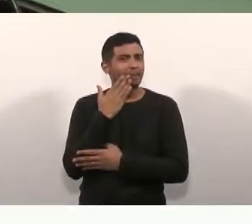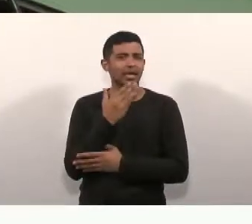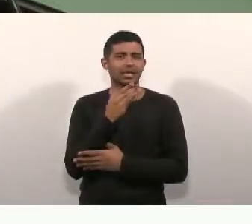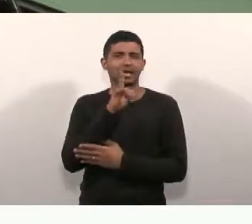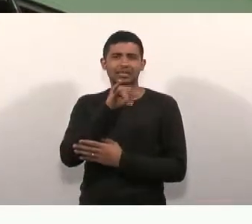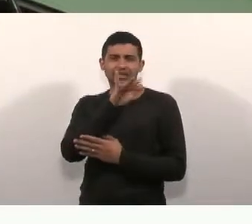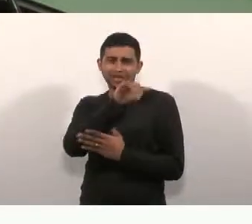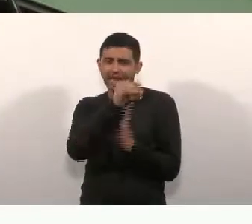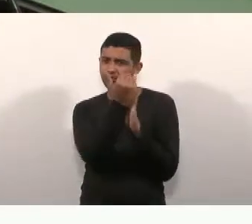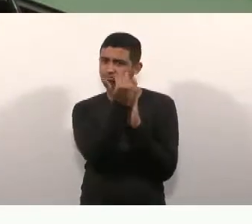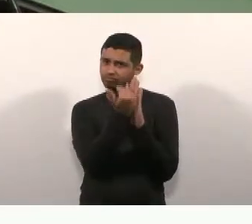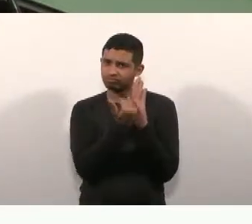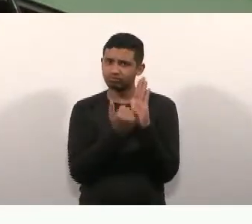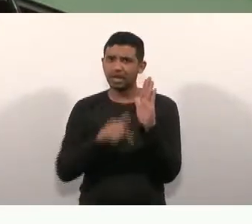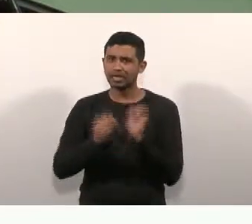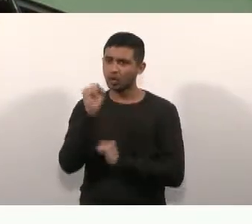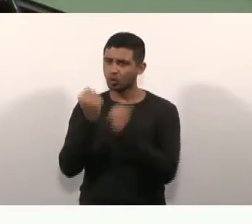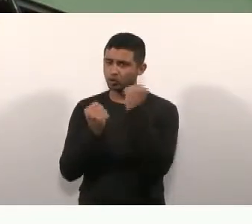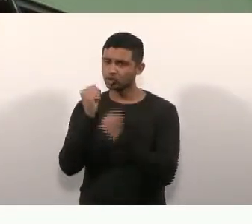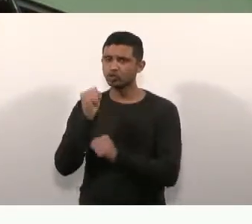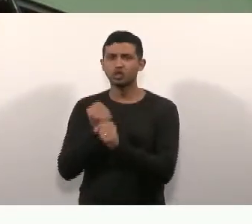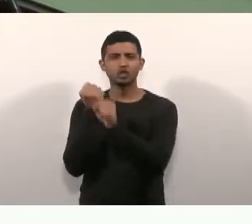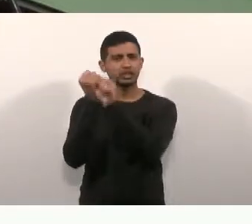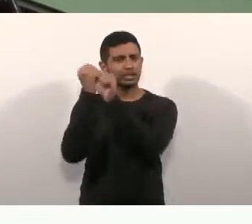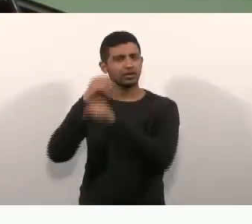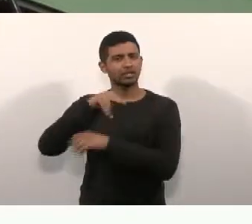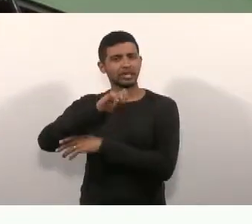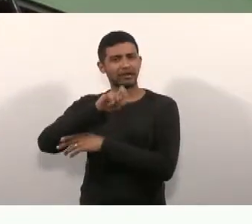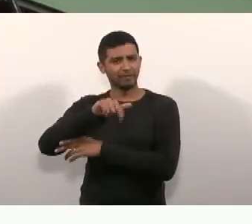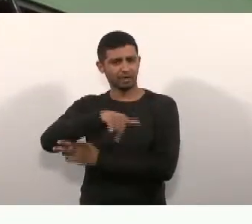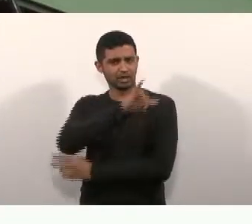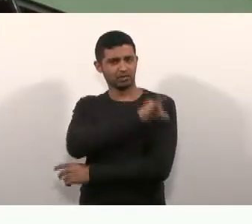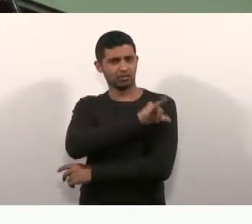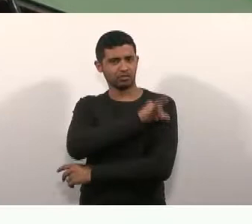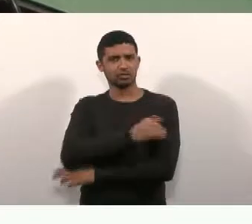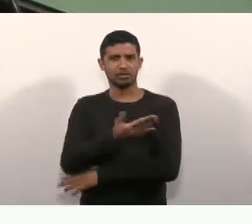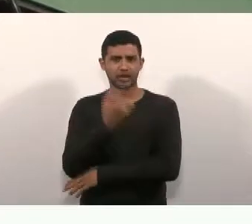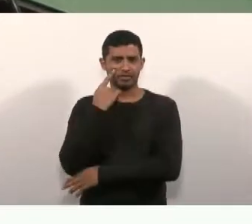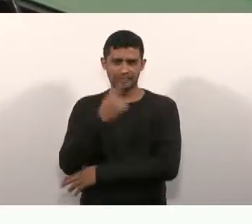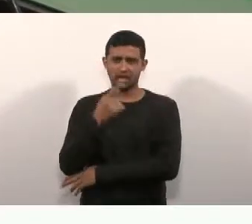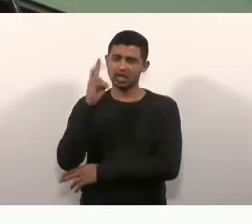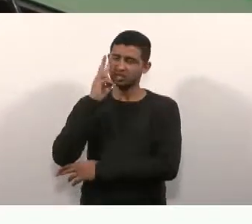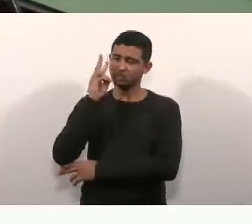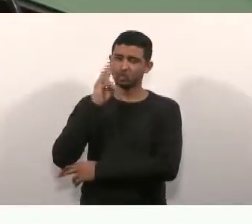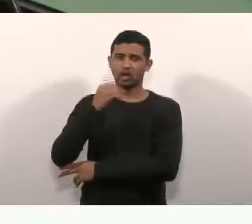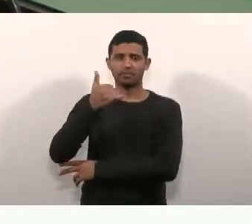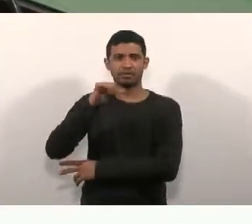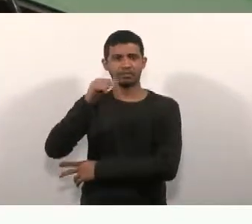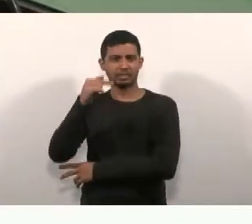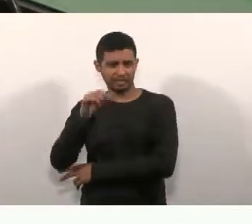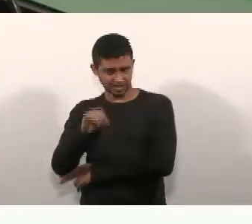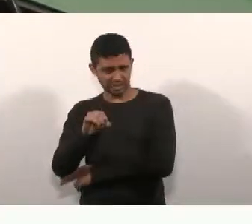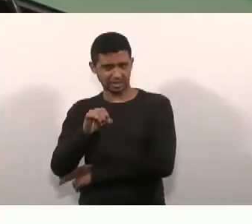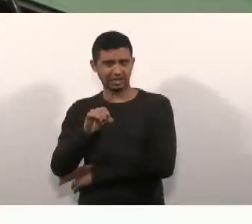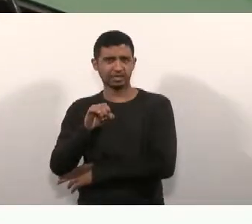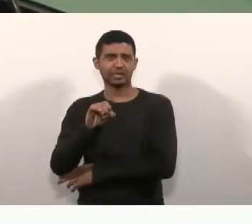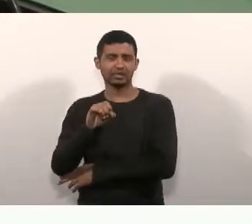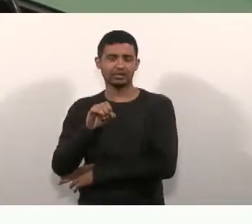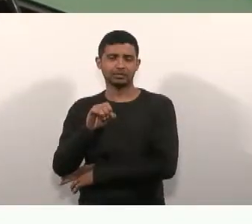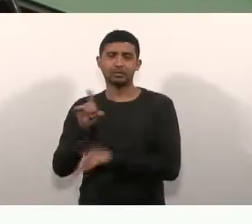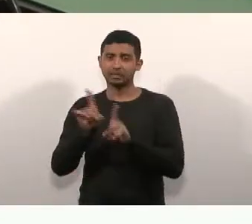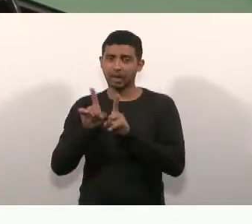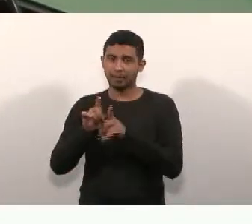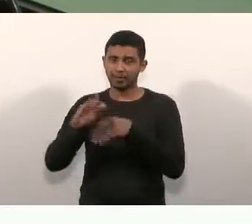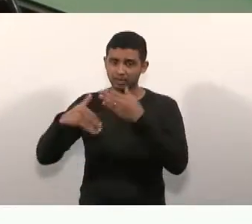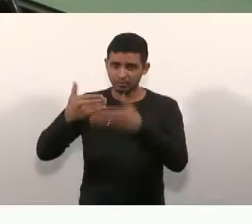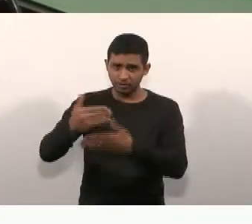produção da construção naval no Rio de Janeiro, no ciclo histórico que foi até os anos 70 e no ciclo recente dos anos 2000, de 2000